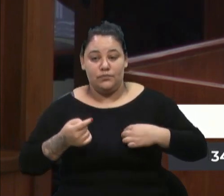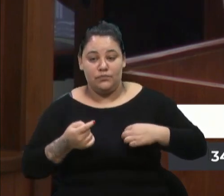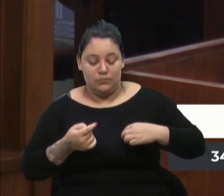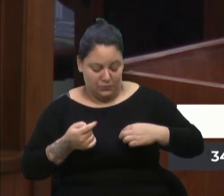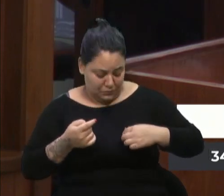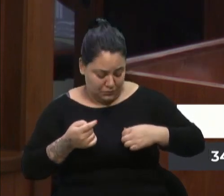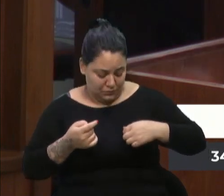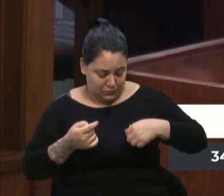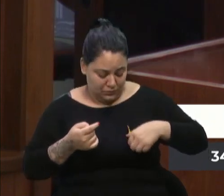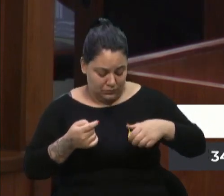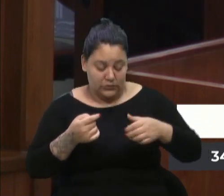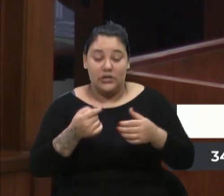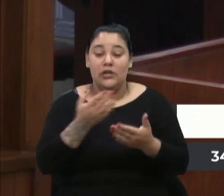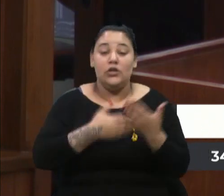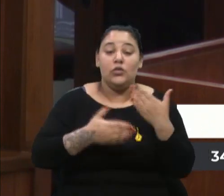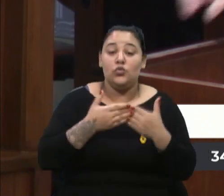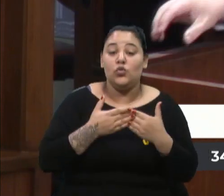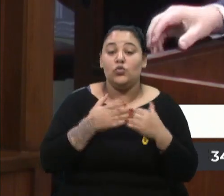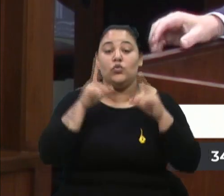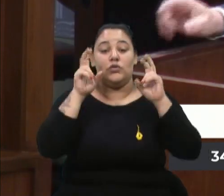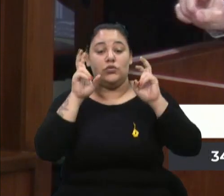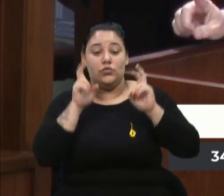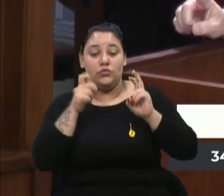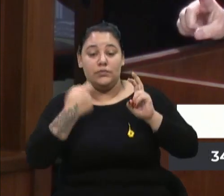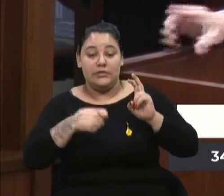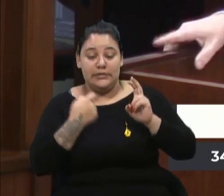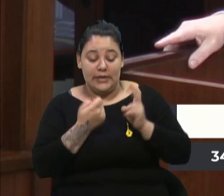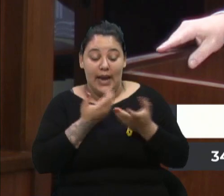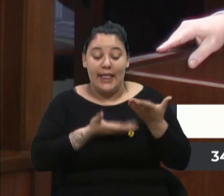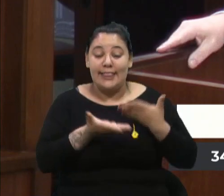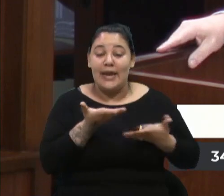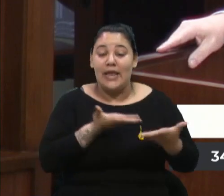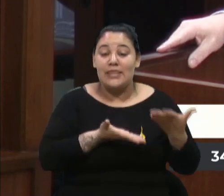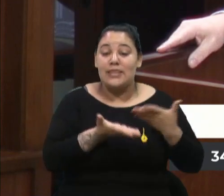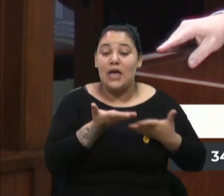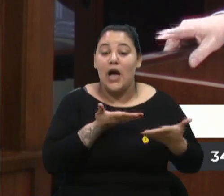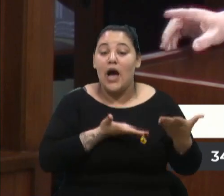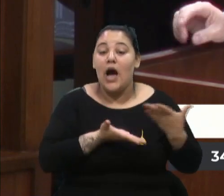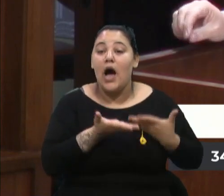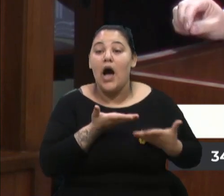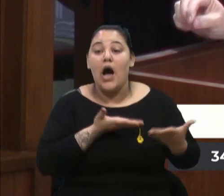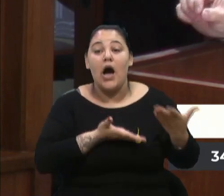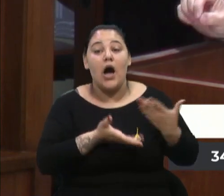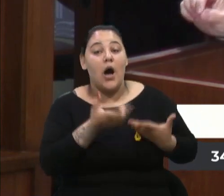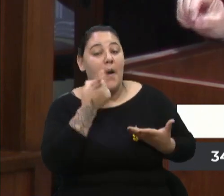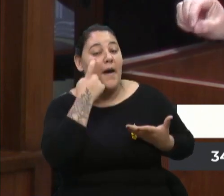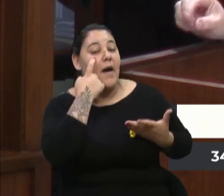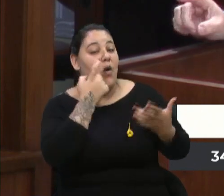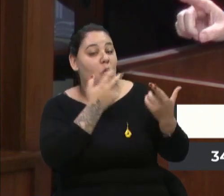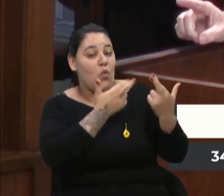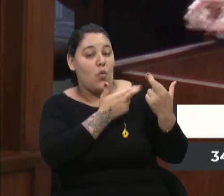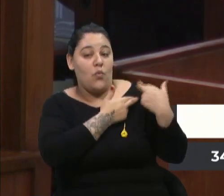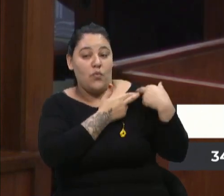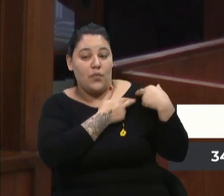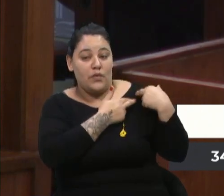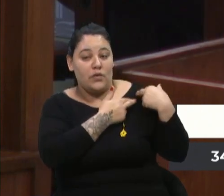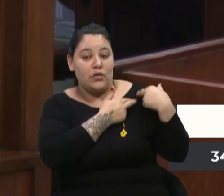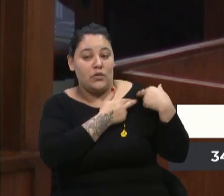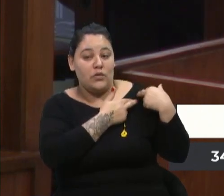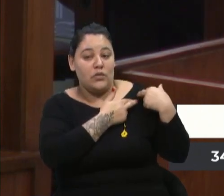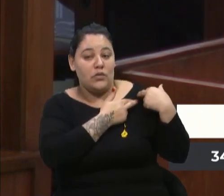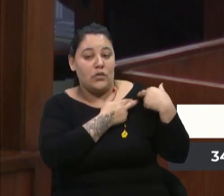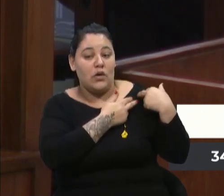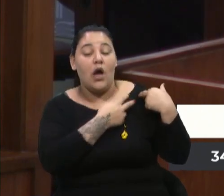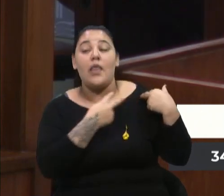todos esses assuntos eles devem ser tratados com muita responsabilidade e temas desses não podem ser levados e se